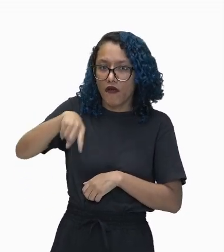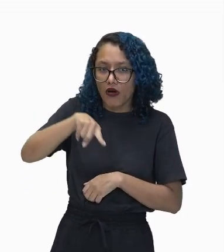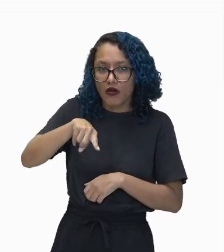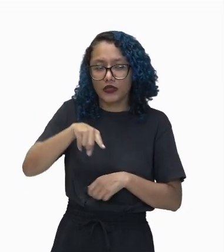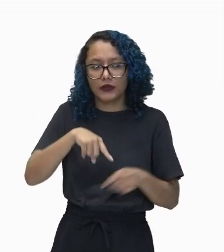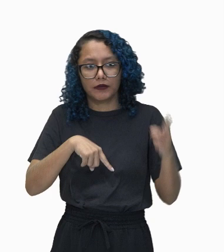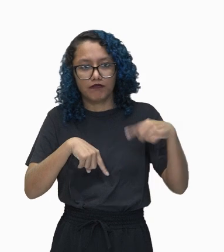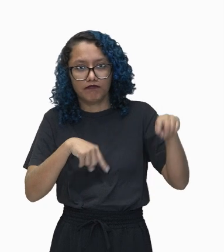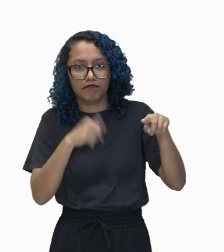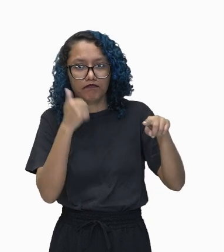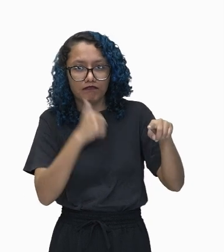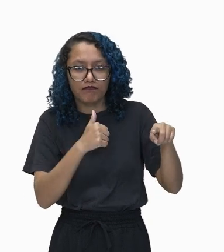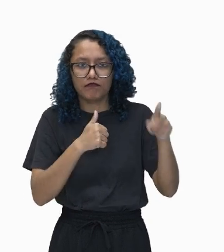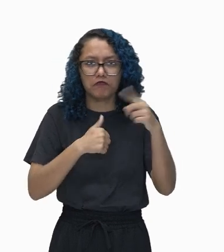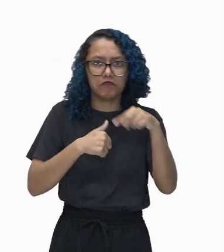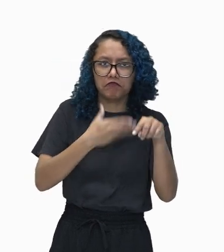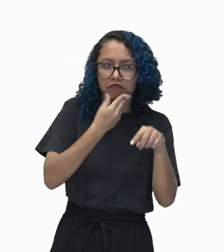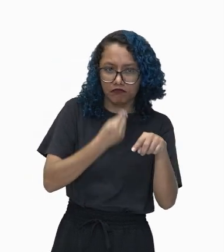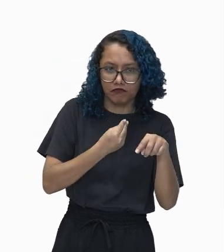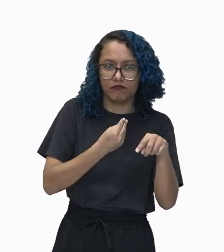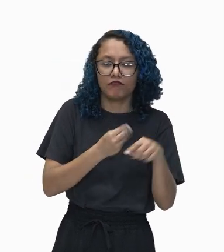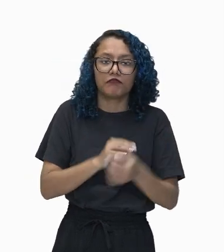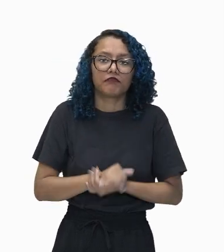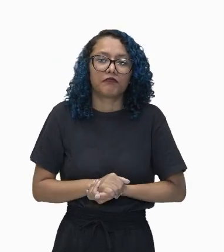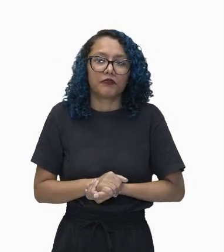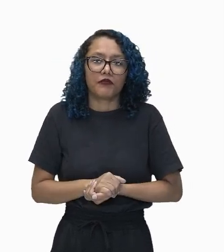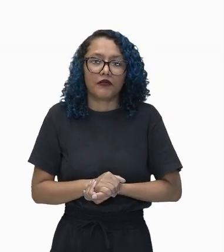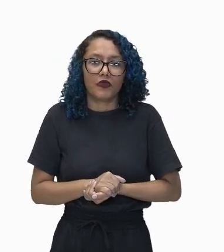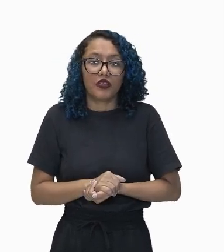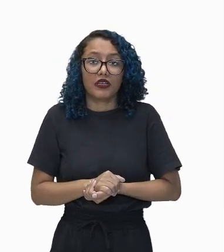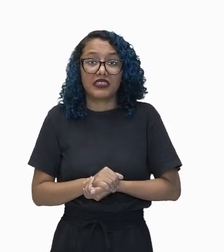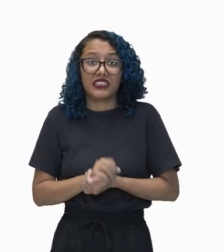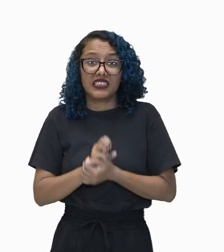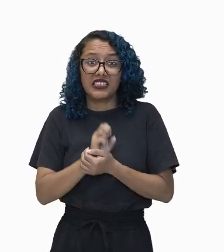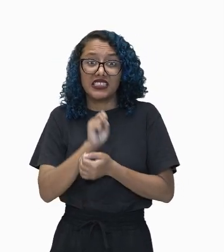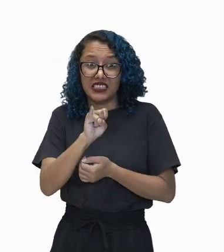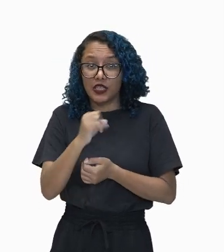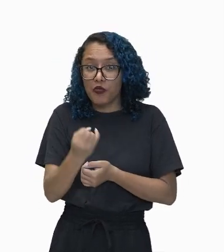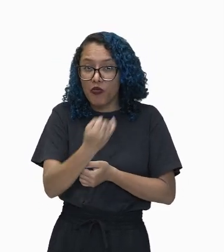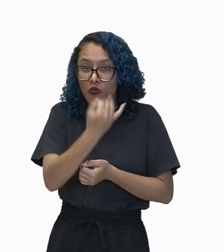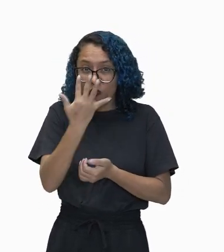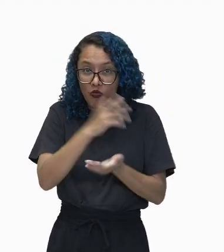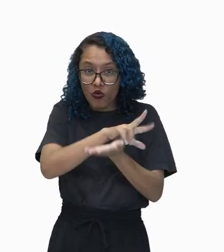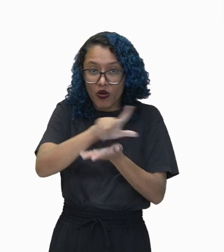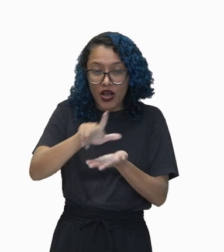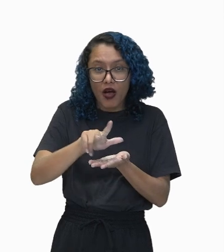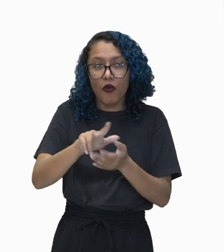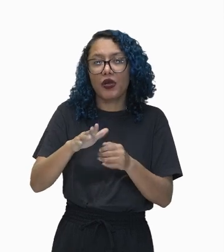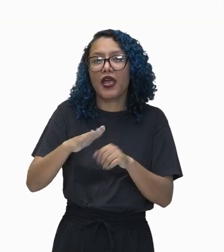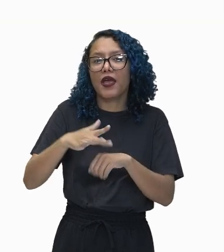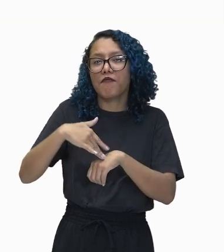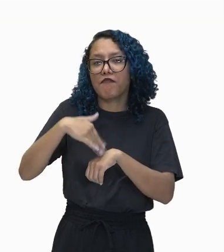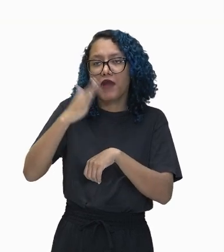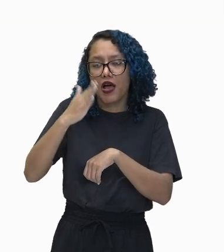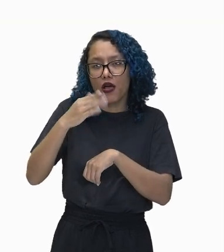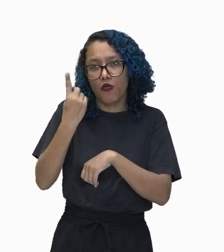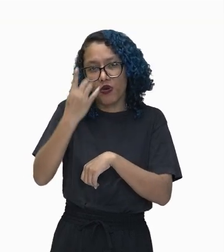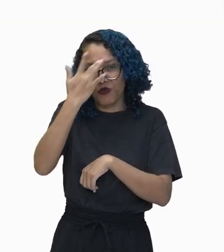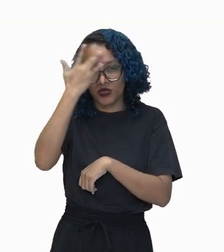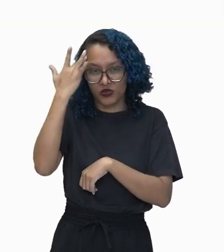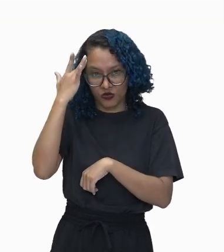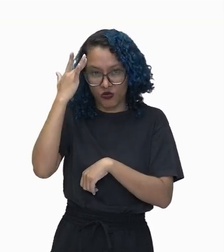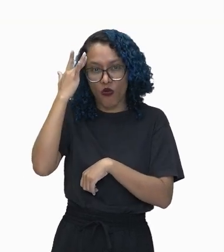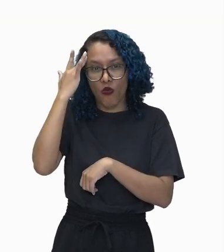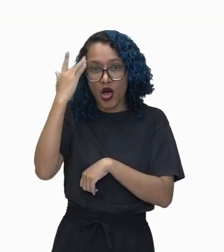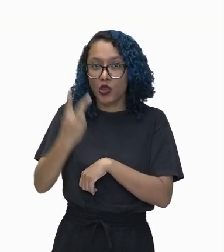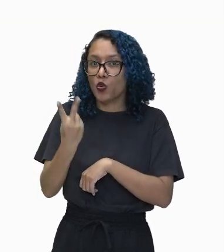nós, você já imagina mais de uma pessoa, não é isso? Muito bem. Vós, eles e elas